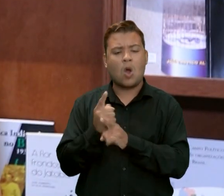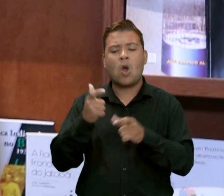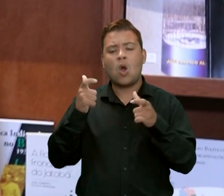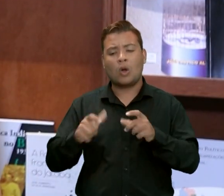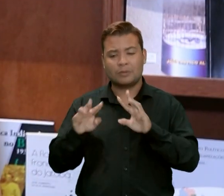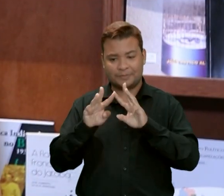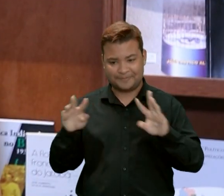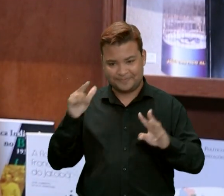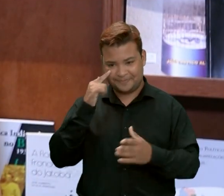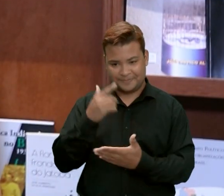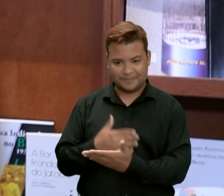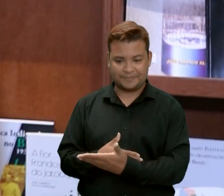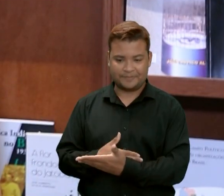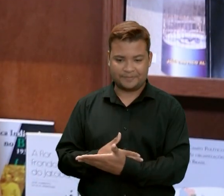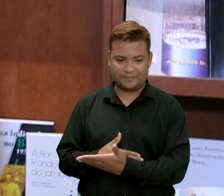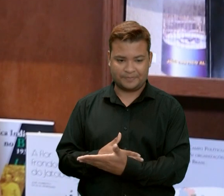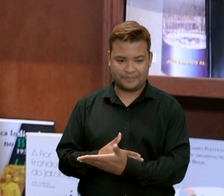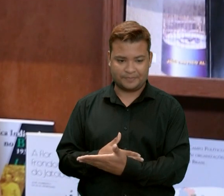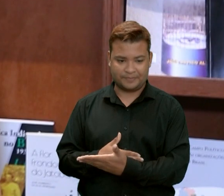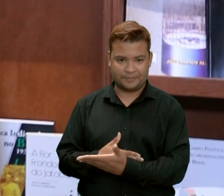lá no site